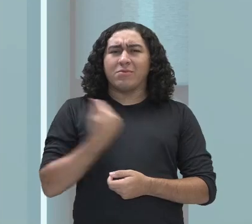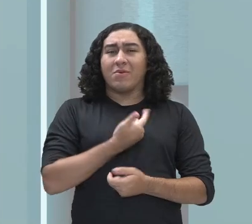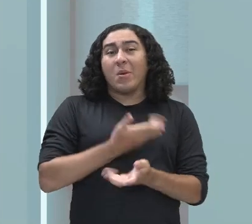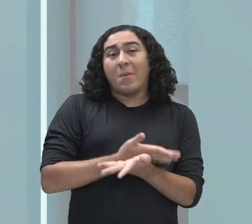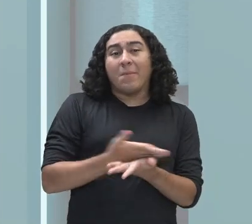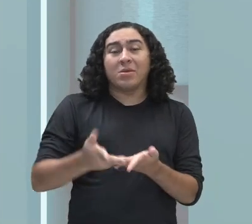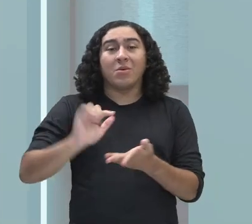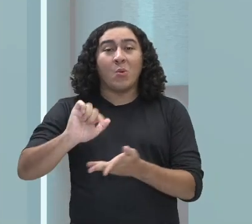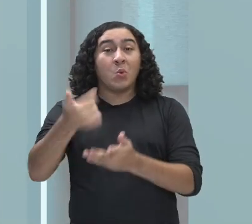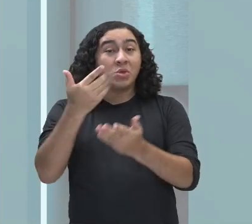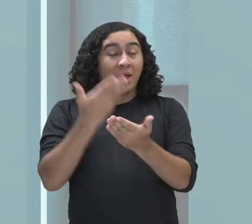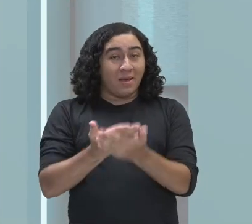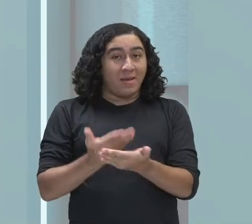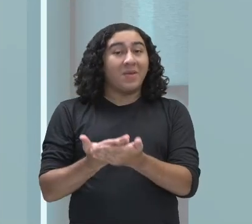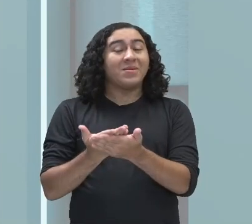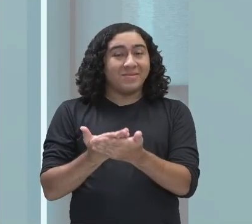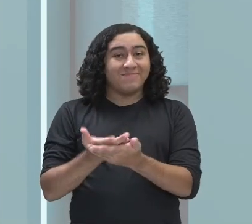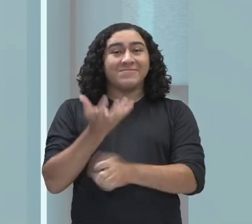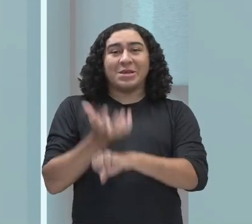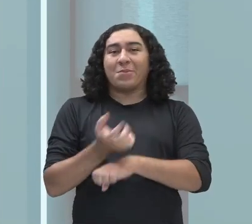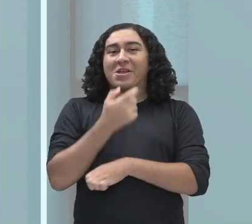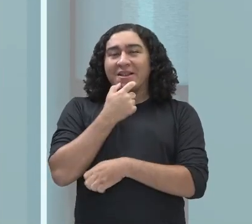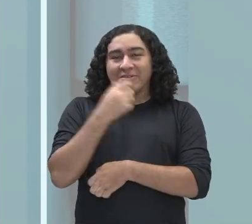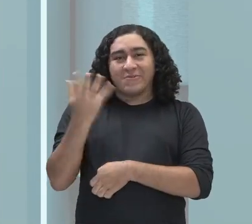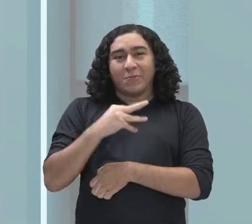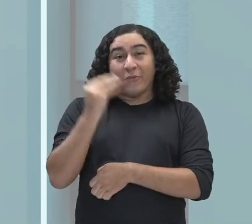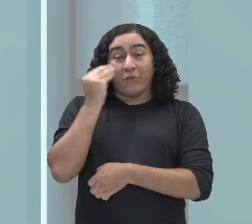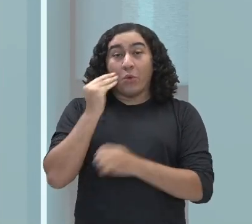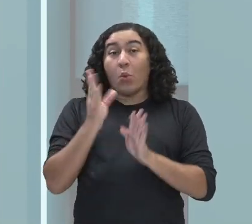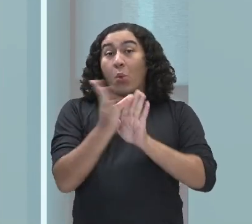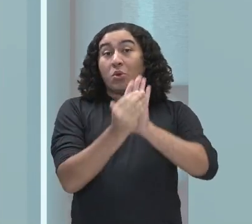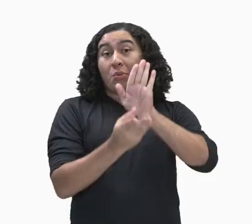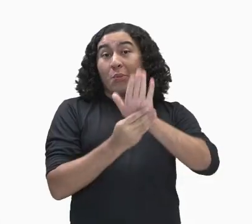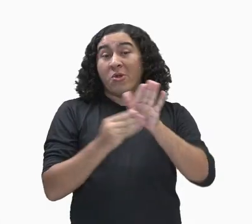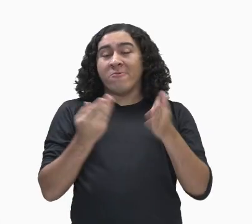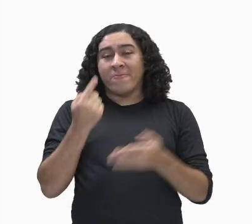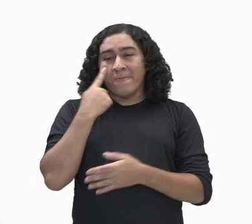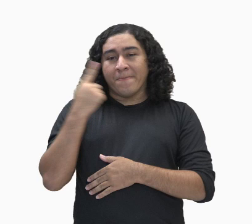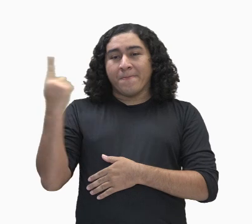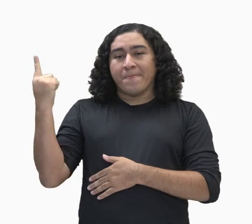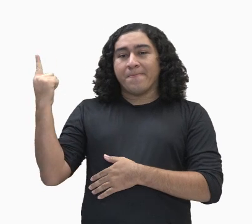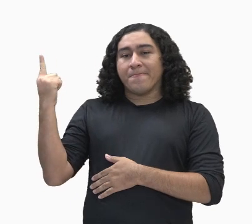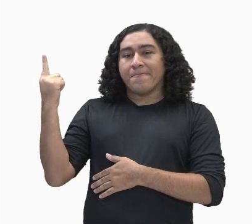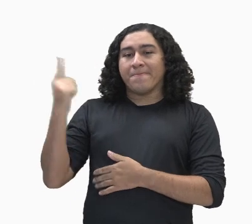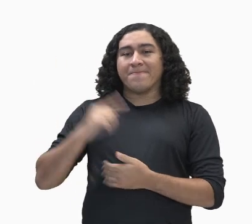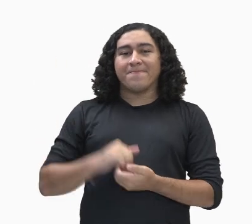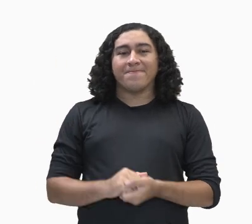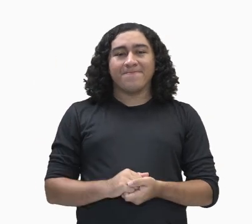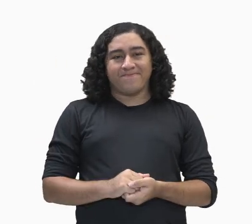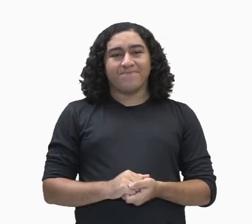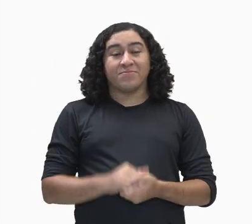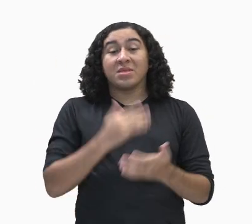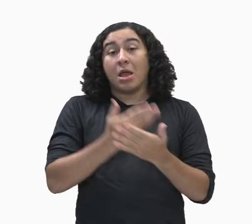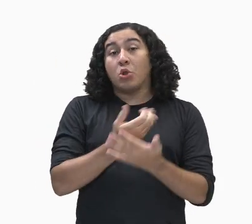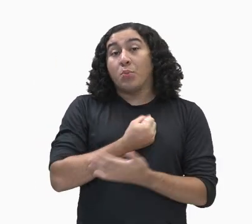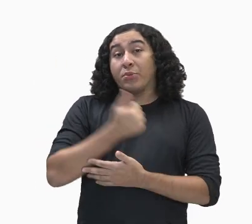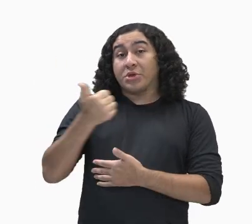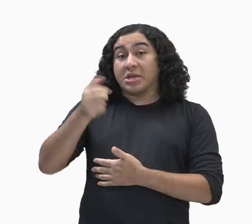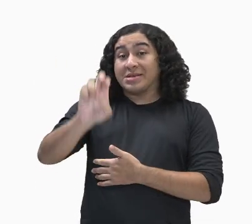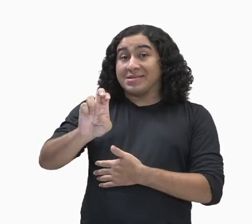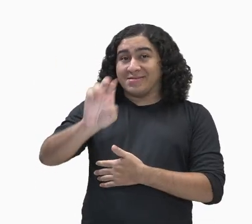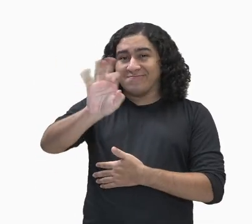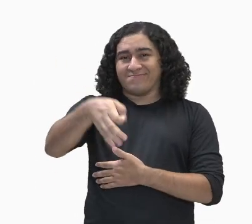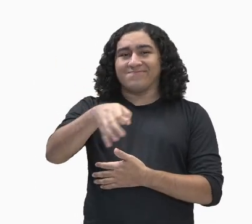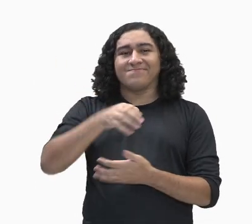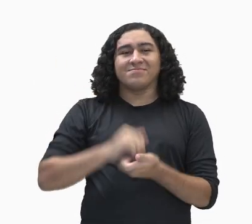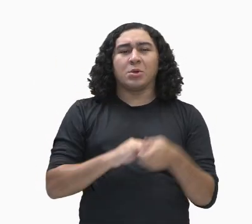iniciar mais uma English Class. Então vamos conferir os conteúdos da nossa aula. Então essa é a aula 15.